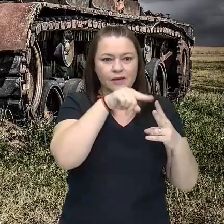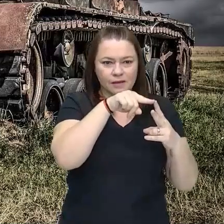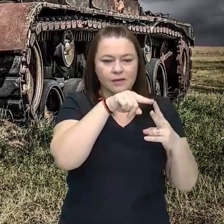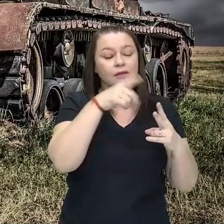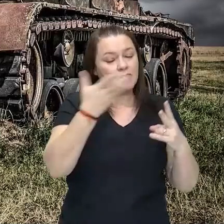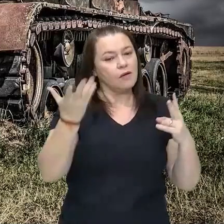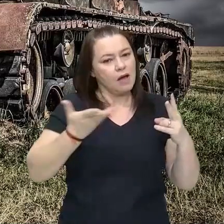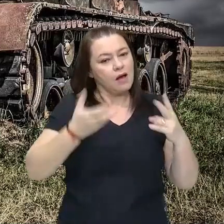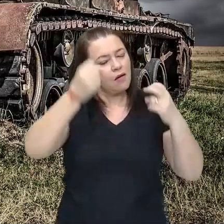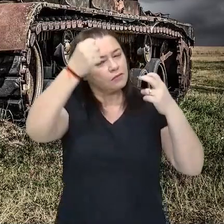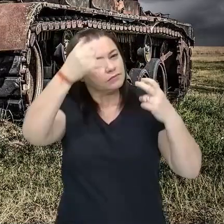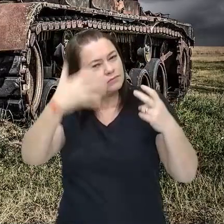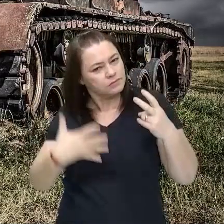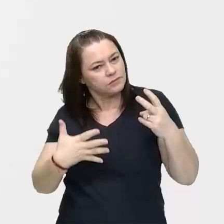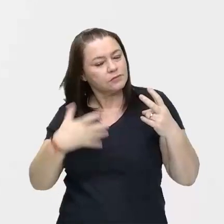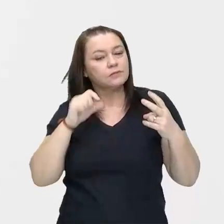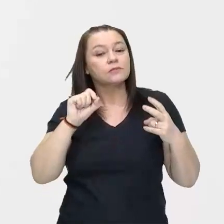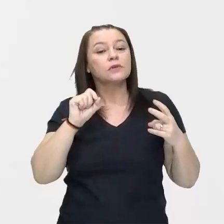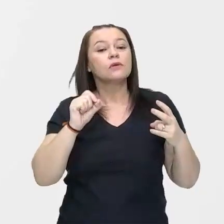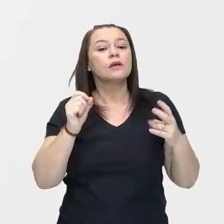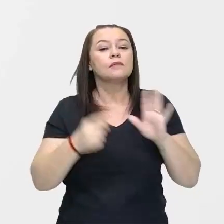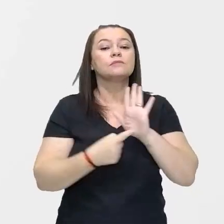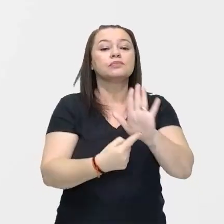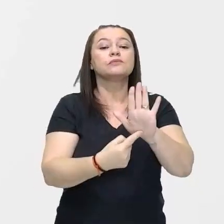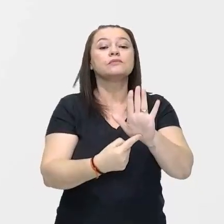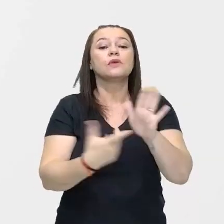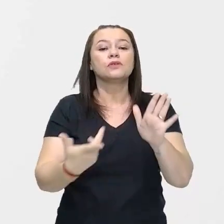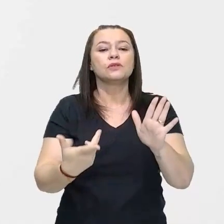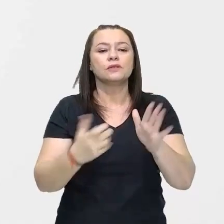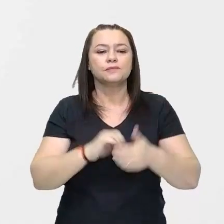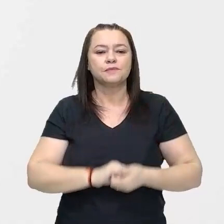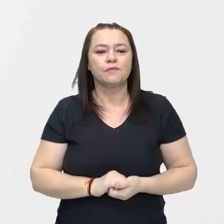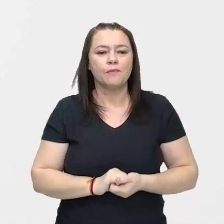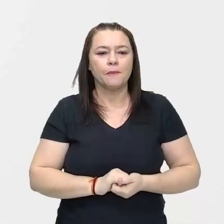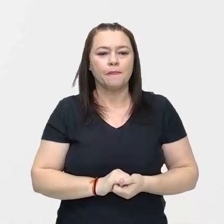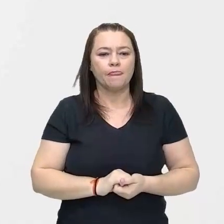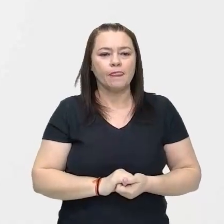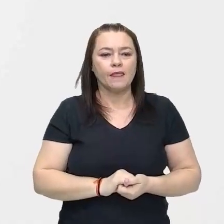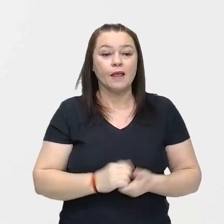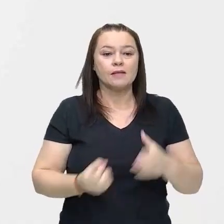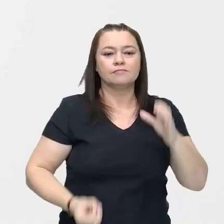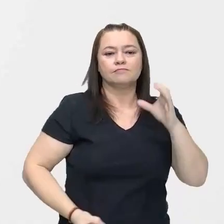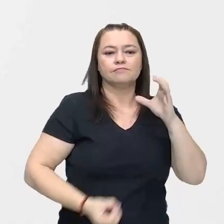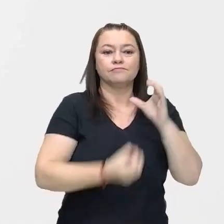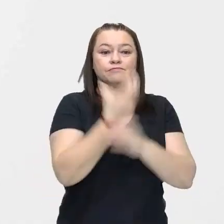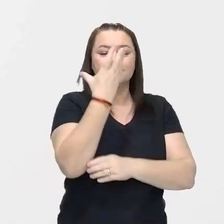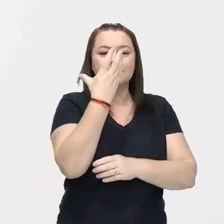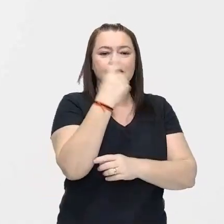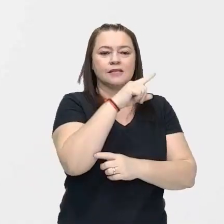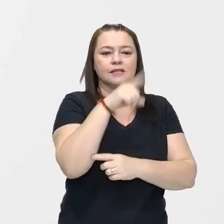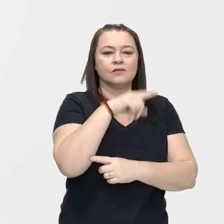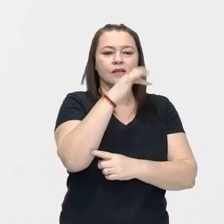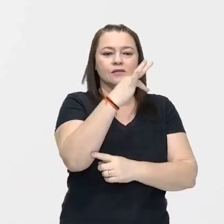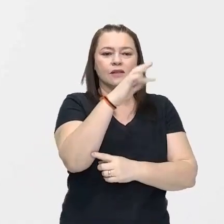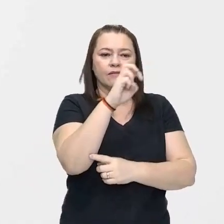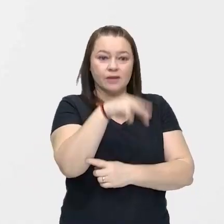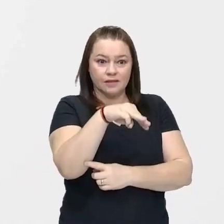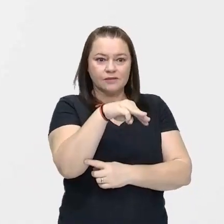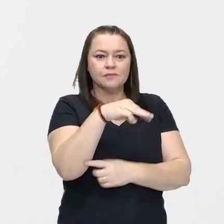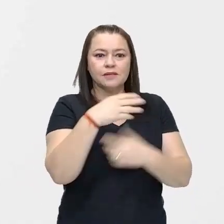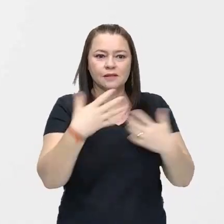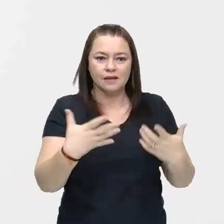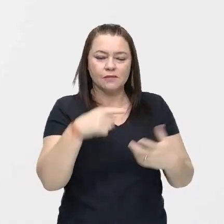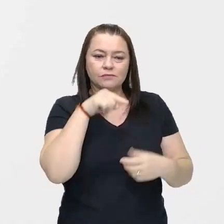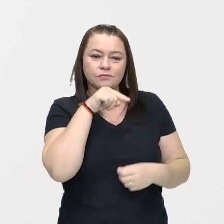sobre o polo industrial. Produção, coloca na tela esse texto maroto. Criação da Zona Franca de Manaus. A